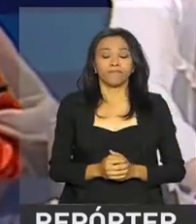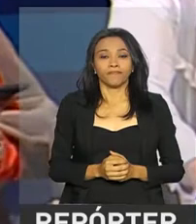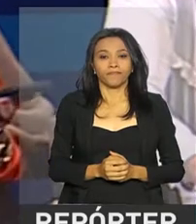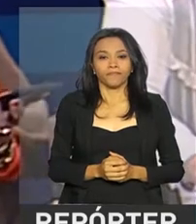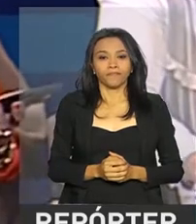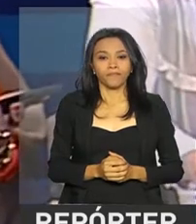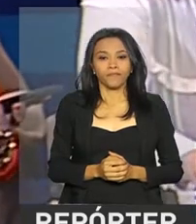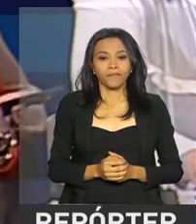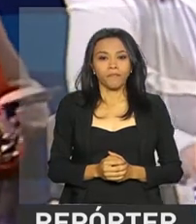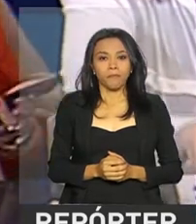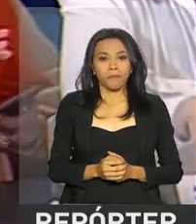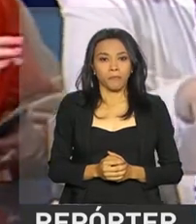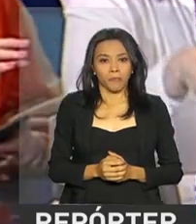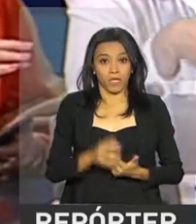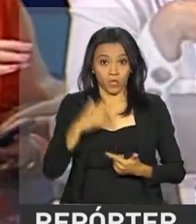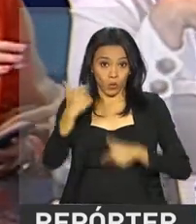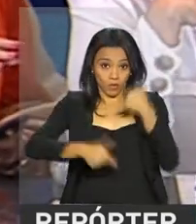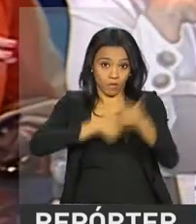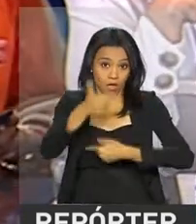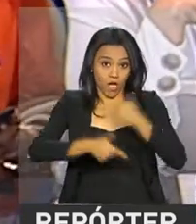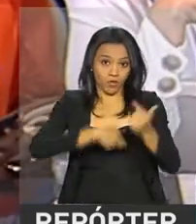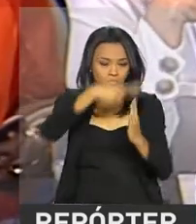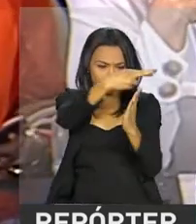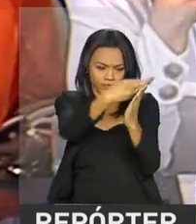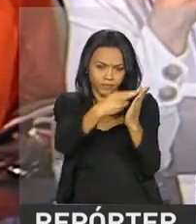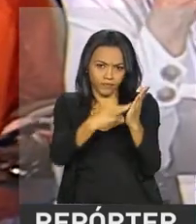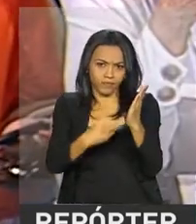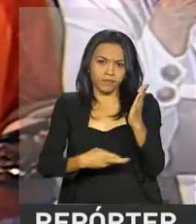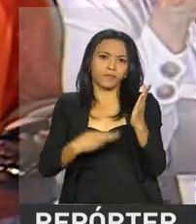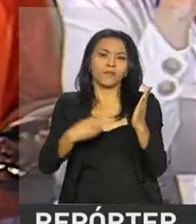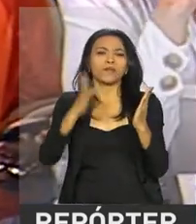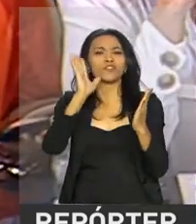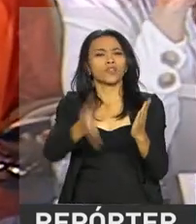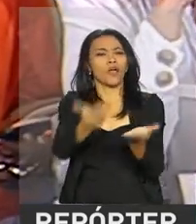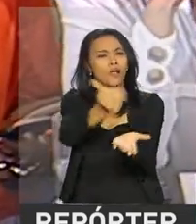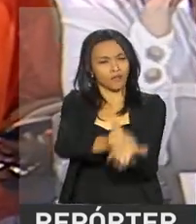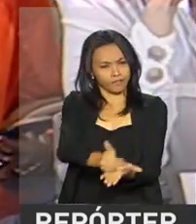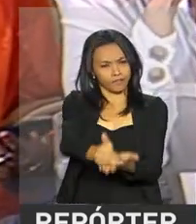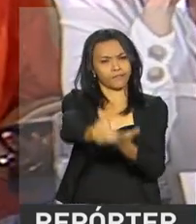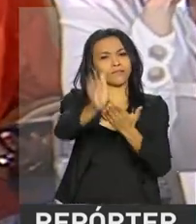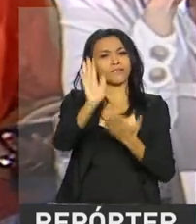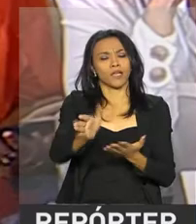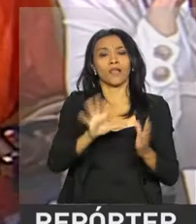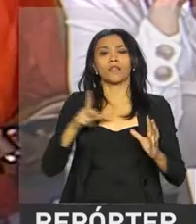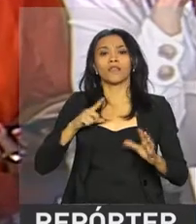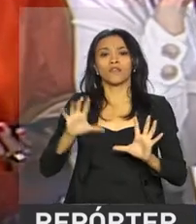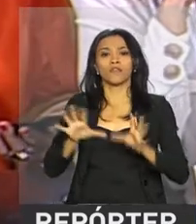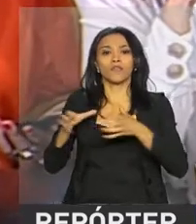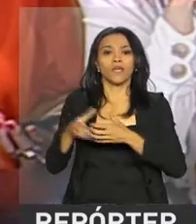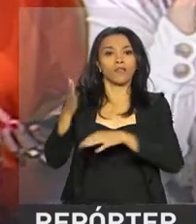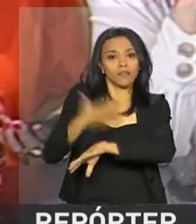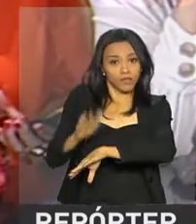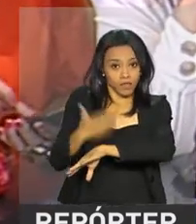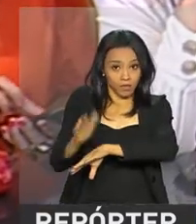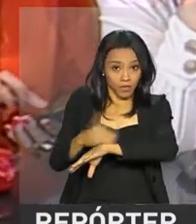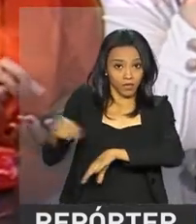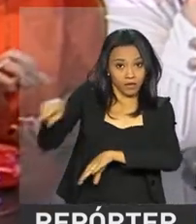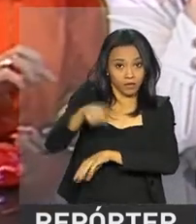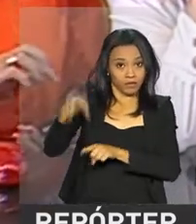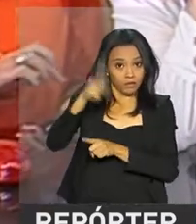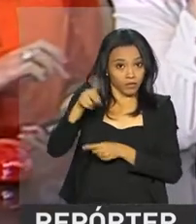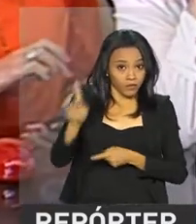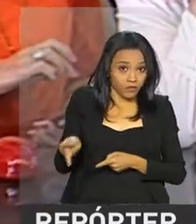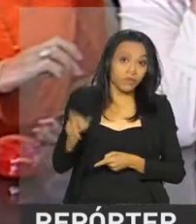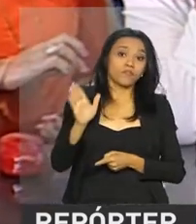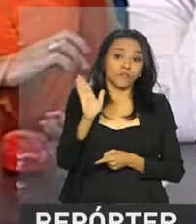O trabalho de correção das redações ele já começou há muito tempo com o treinamento dos corretores. Agora, com a